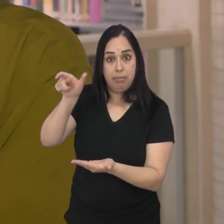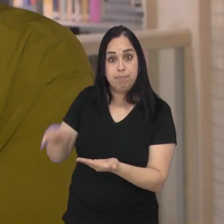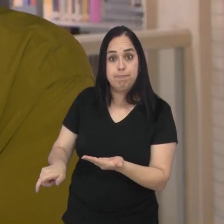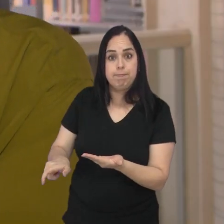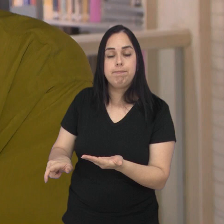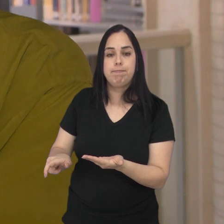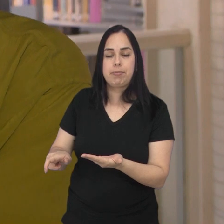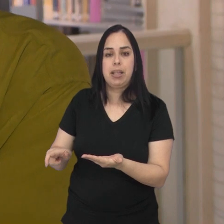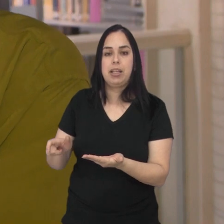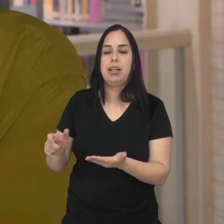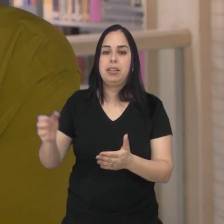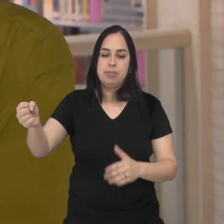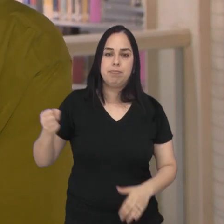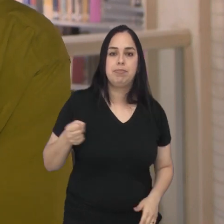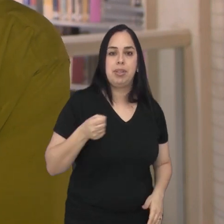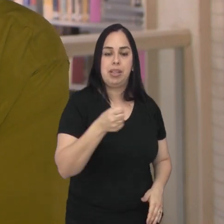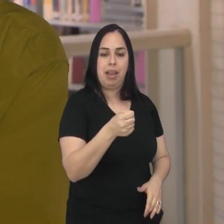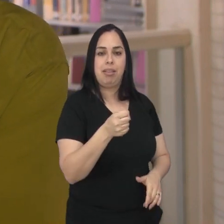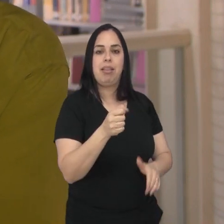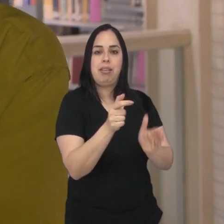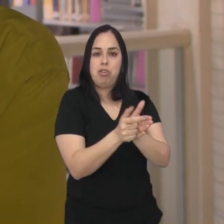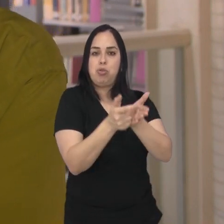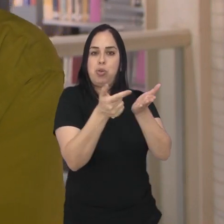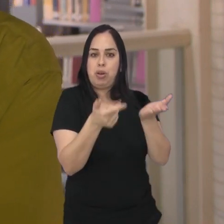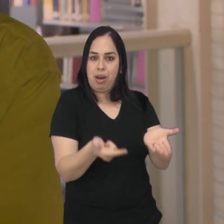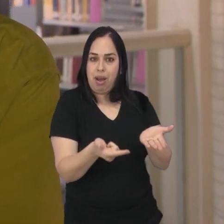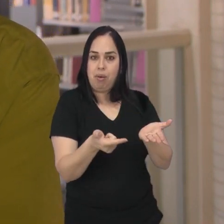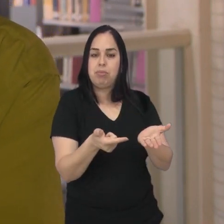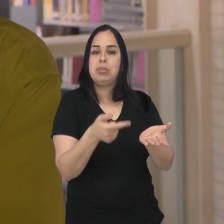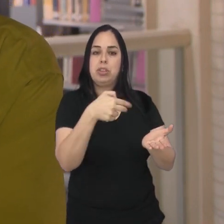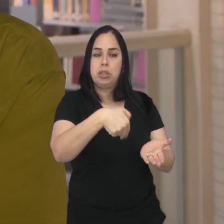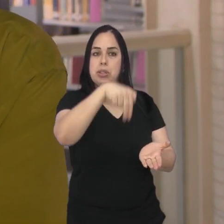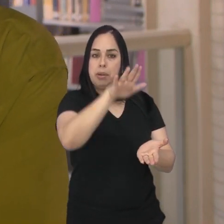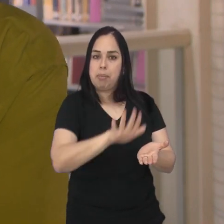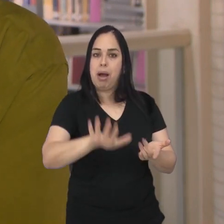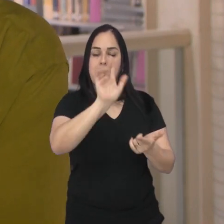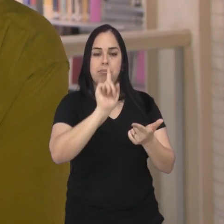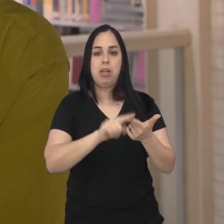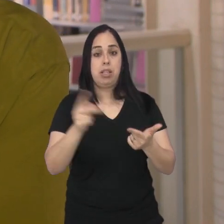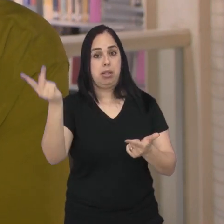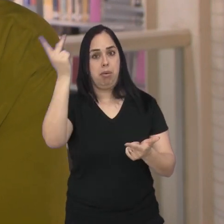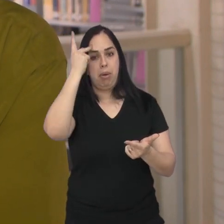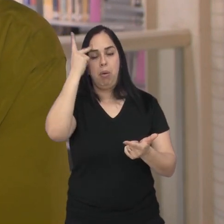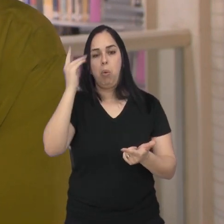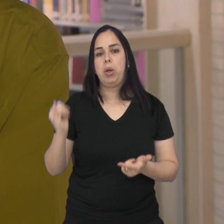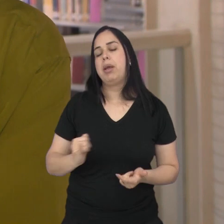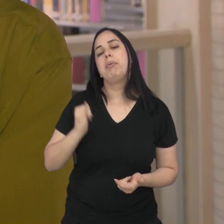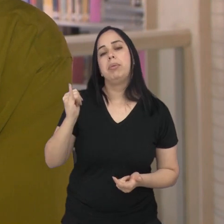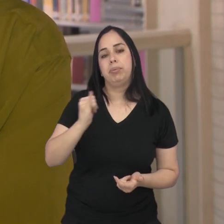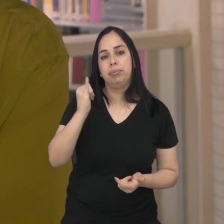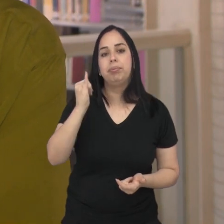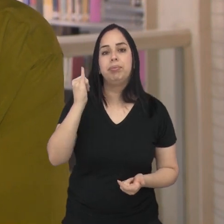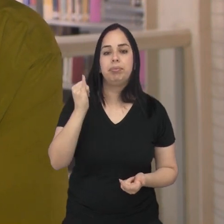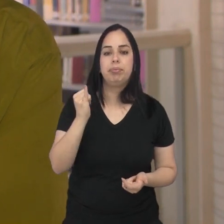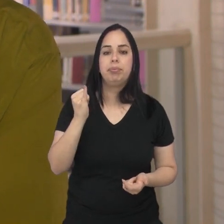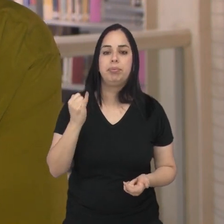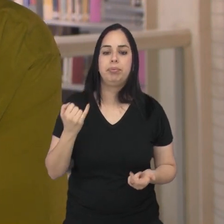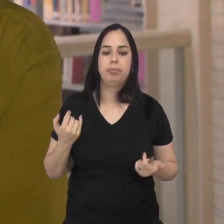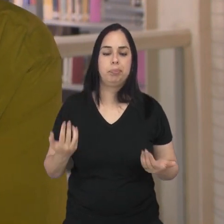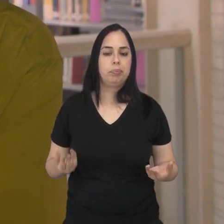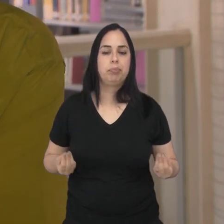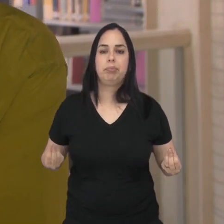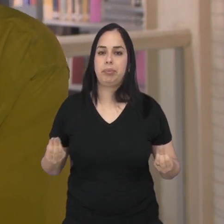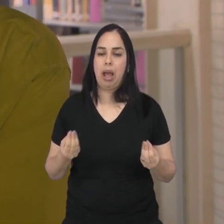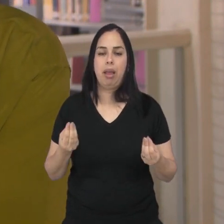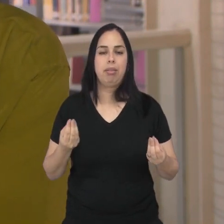papel dentro da imprensa, não só de São Paulo, como na imprensa nacional, muito importante.